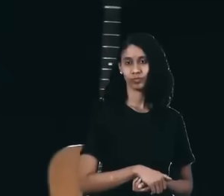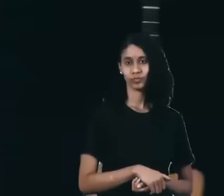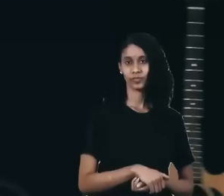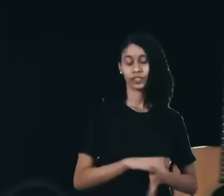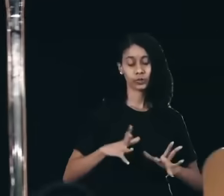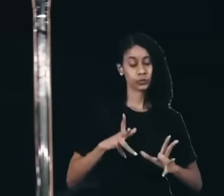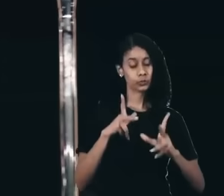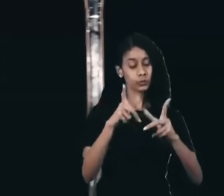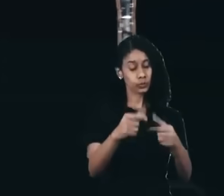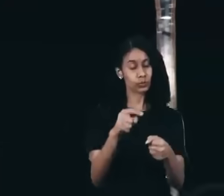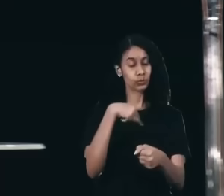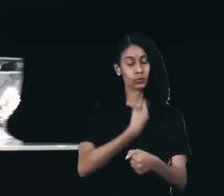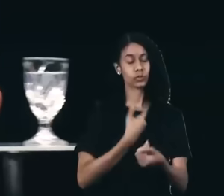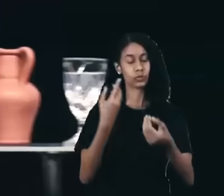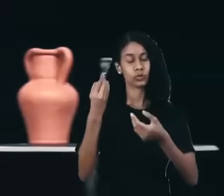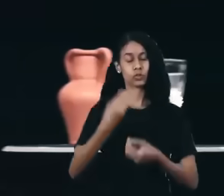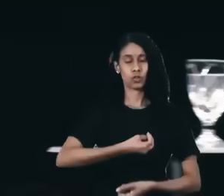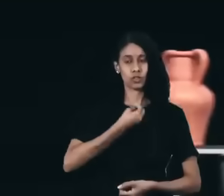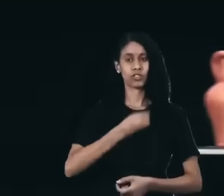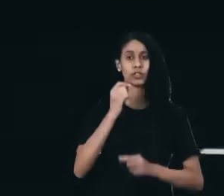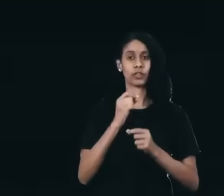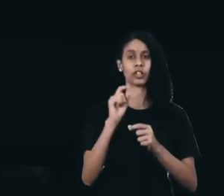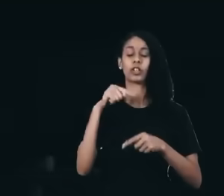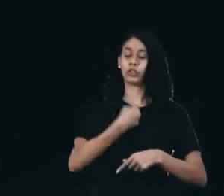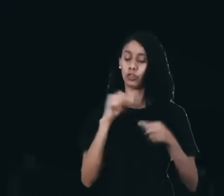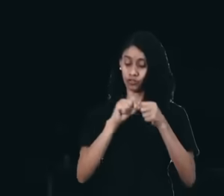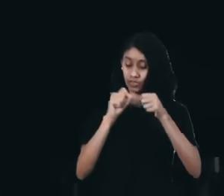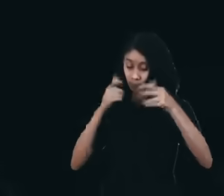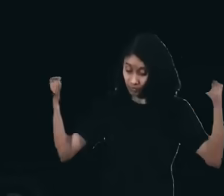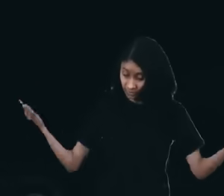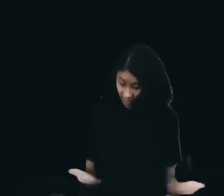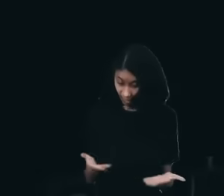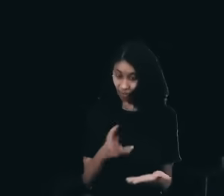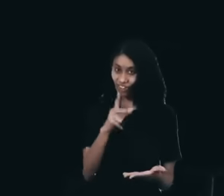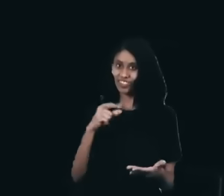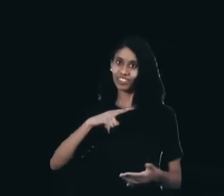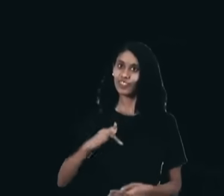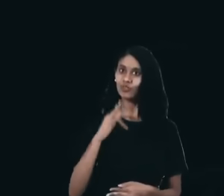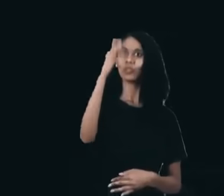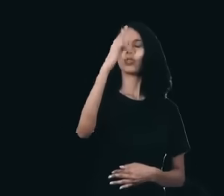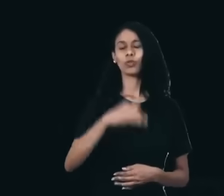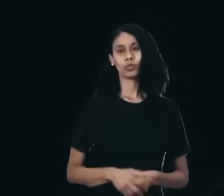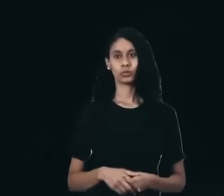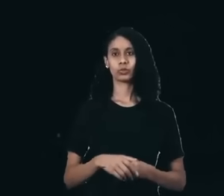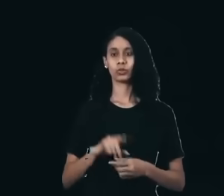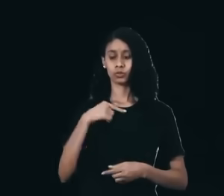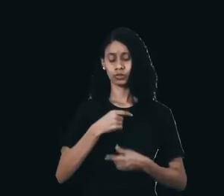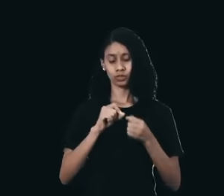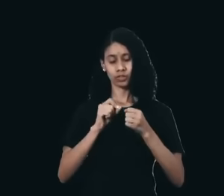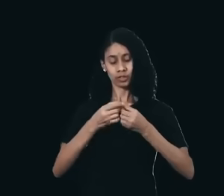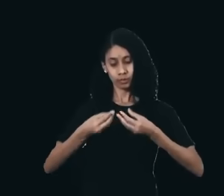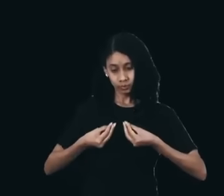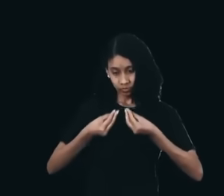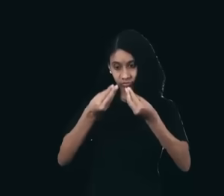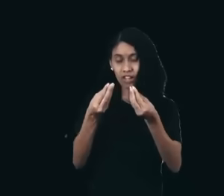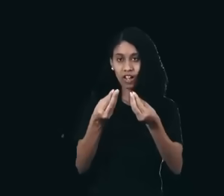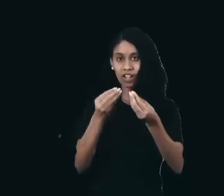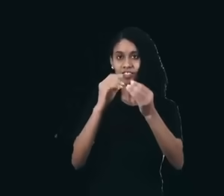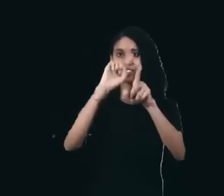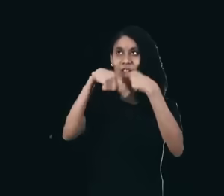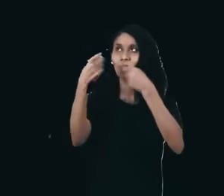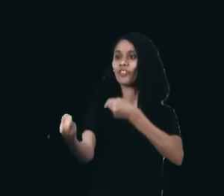Tudo na nossa vida é a lei da semeadura. Aquilo que a gente faz, aquilo que a gente dá, vai